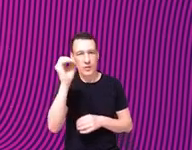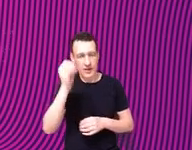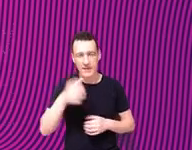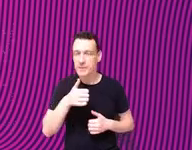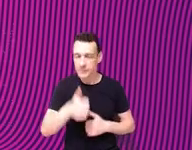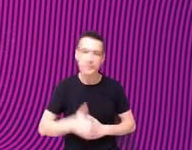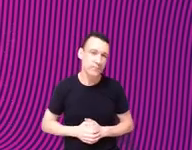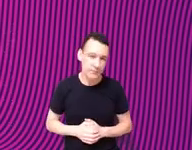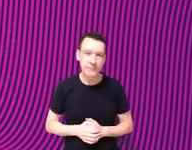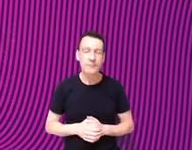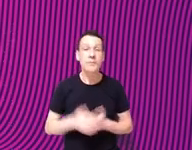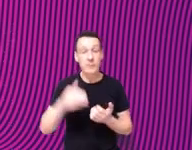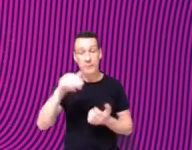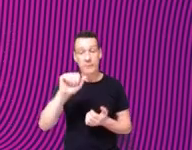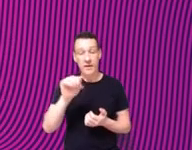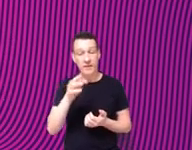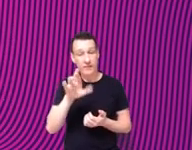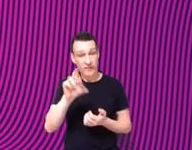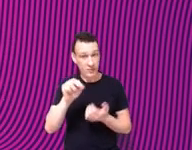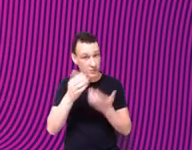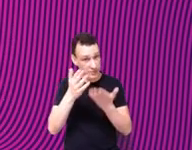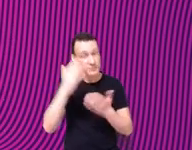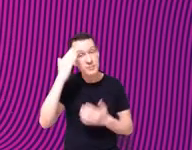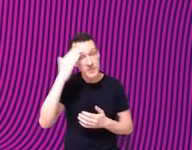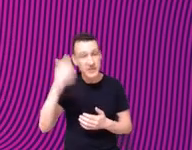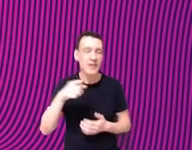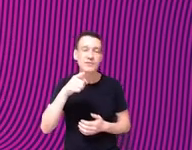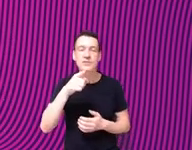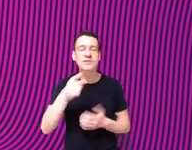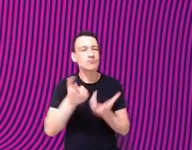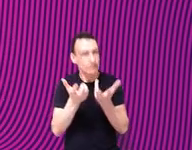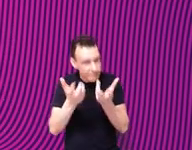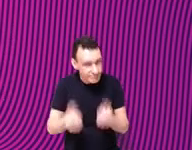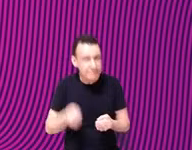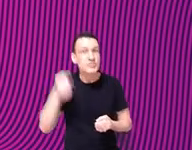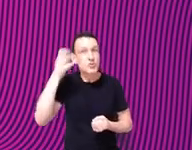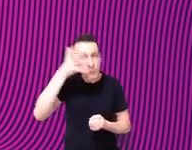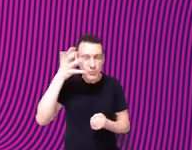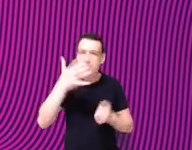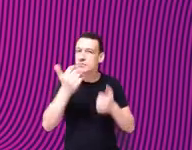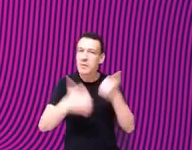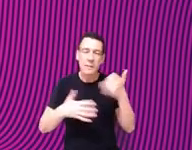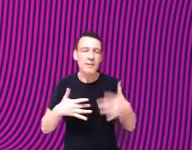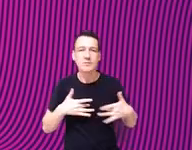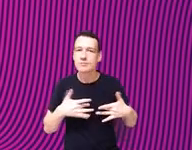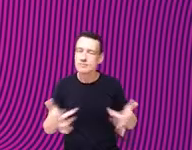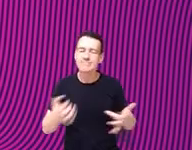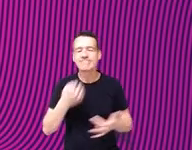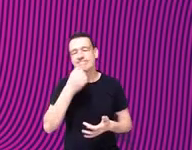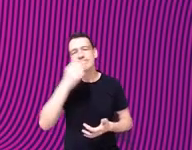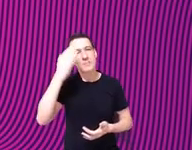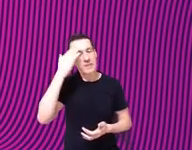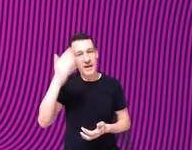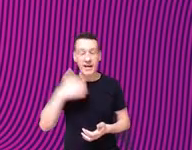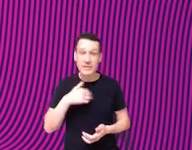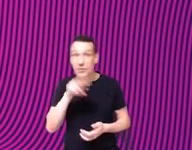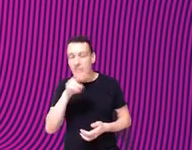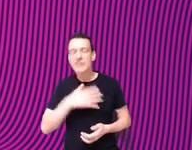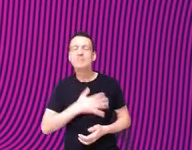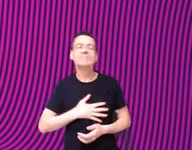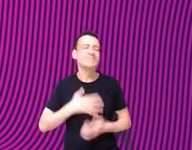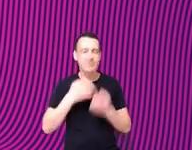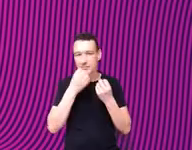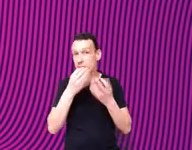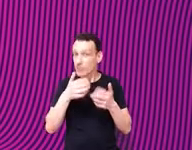obrigado pela sua cooperação e pronta aceitação ao nosso convite. É um prazer vê-lo aí. Embora distante,